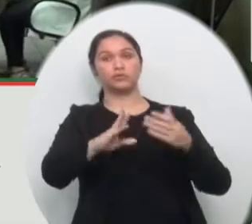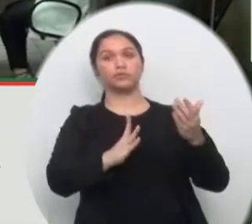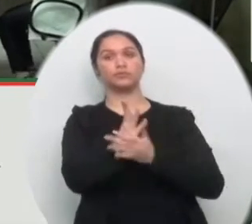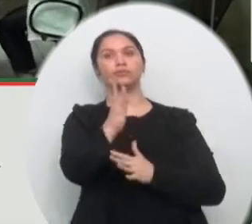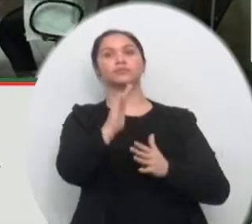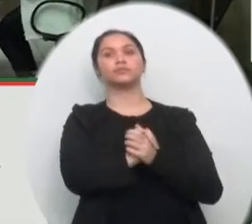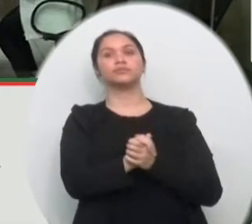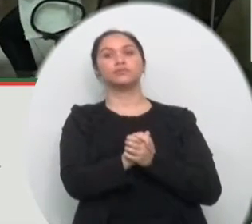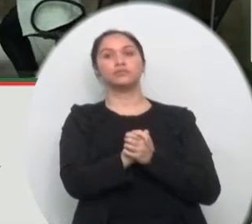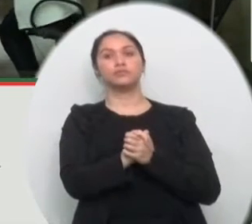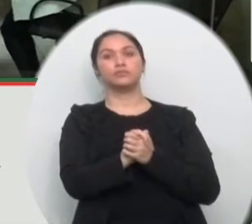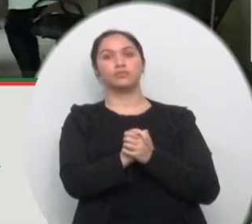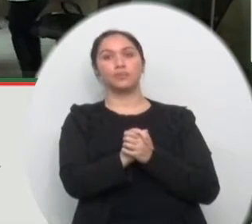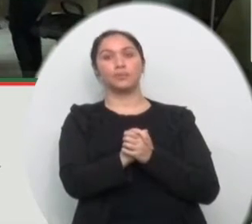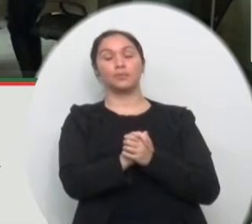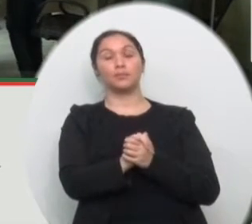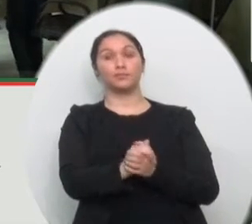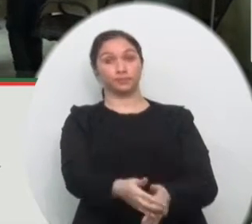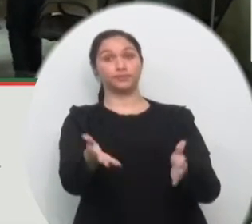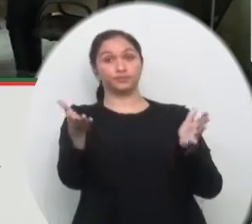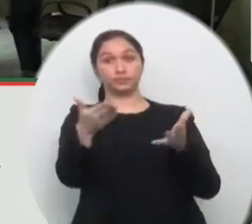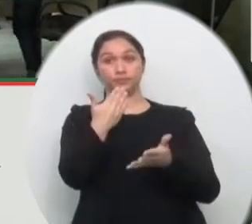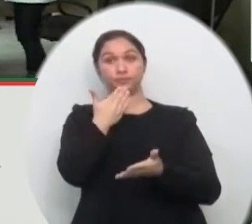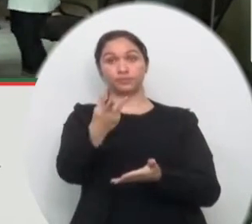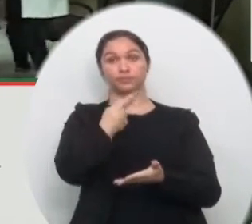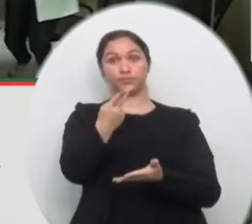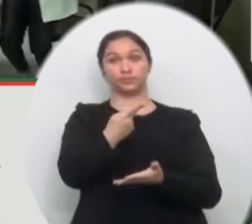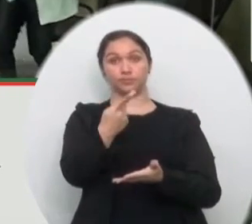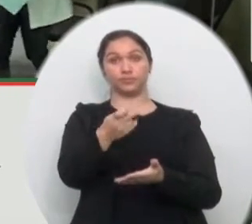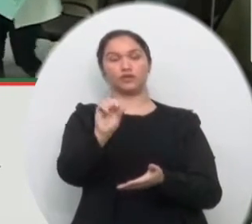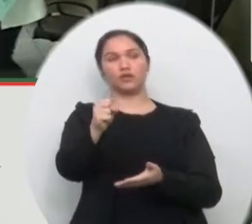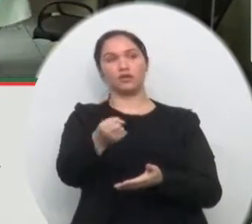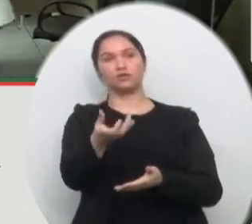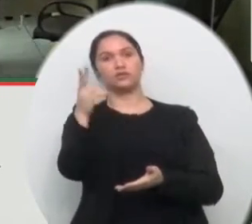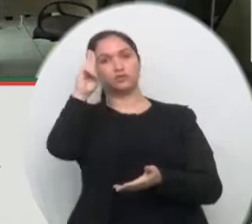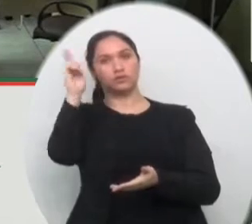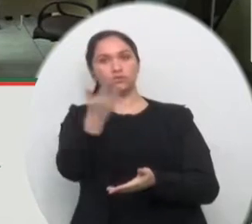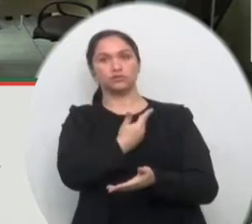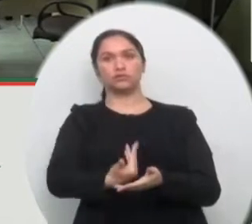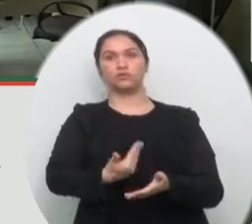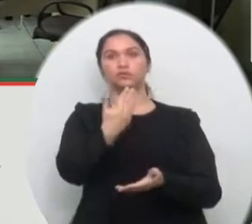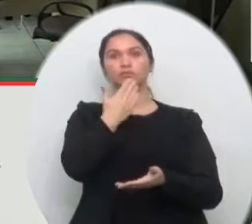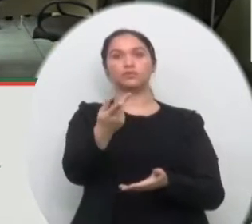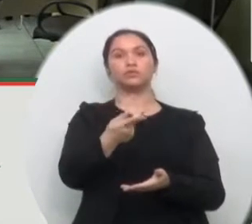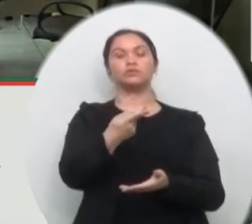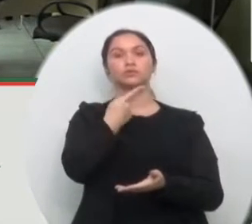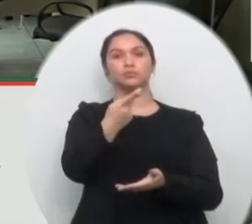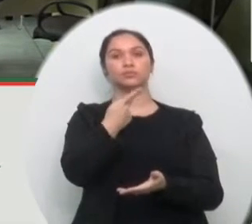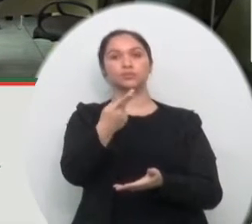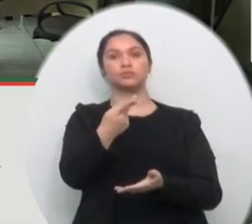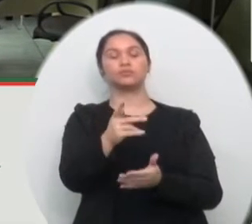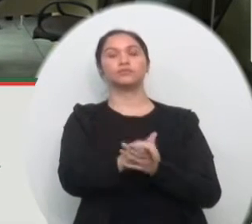unanimidade. Questão de ordem cedida à líder do governo, vereadora Giovana Zanetti.